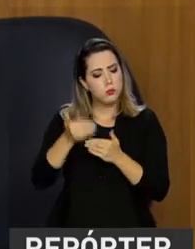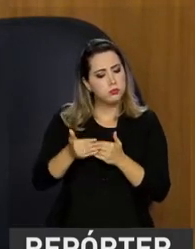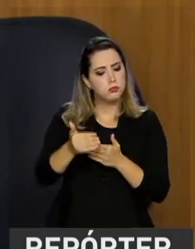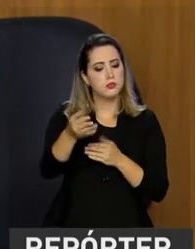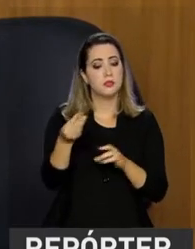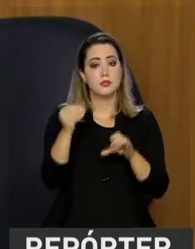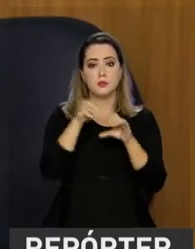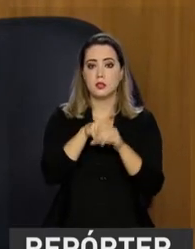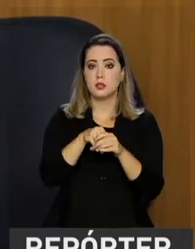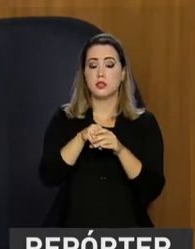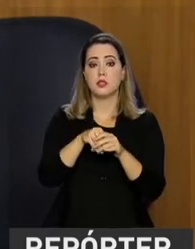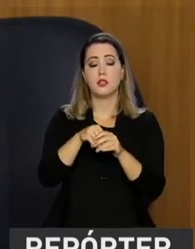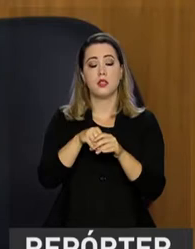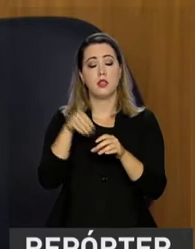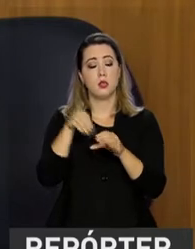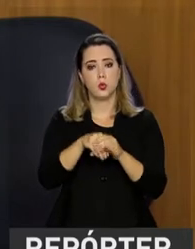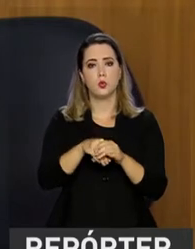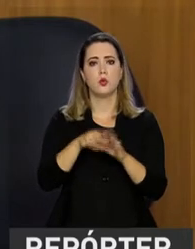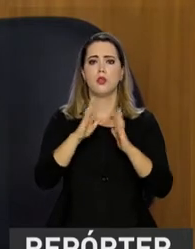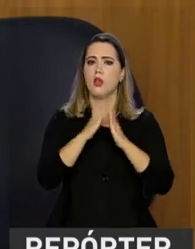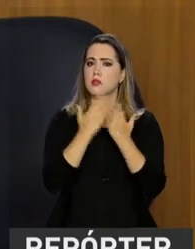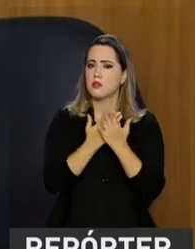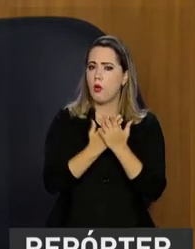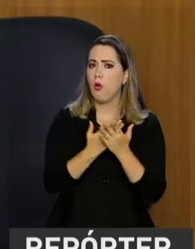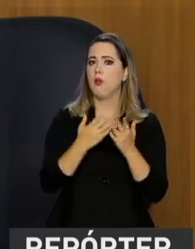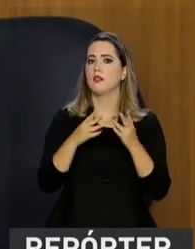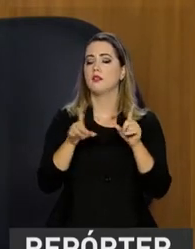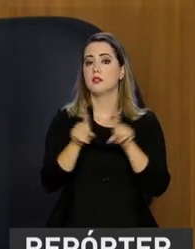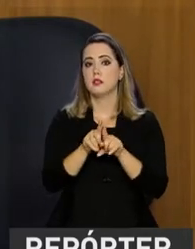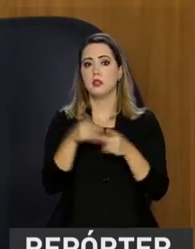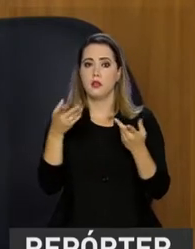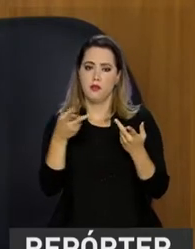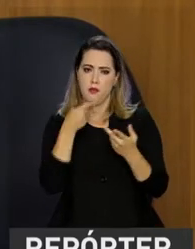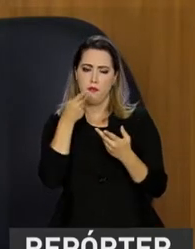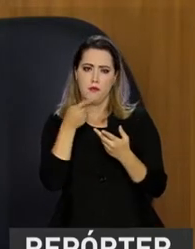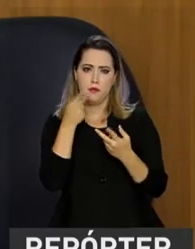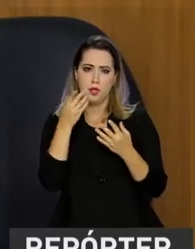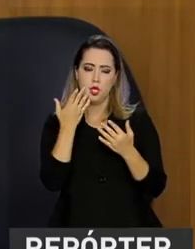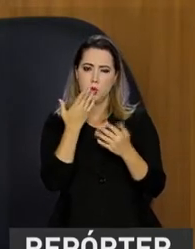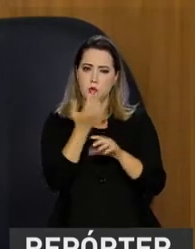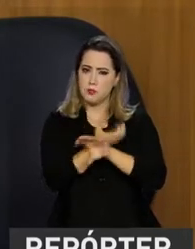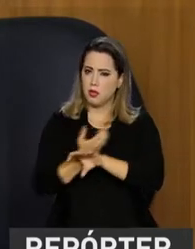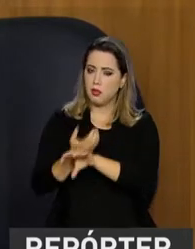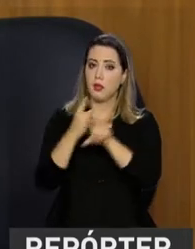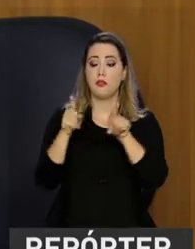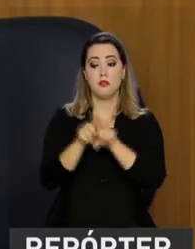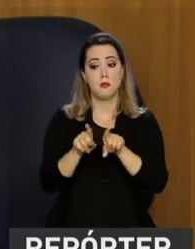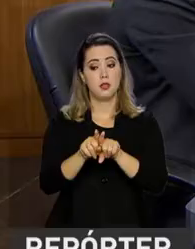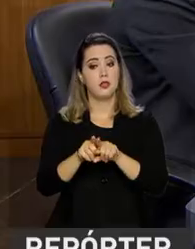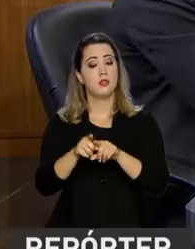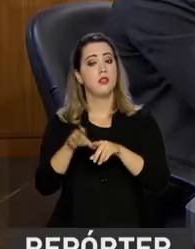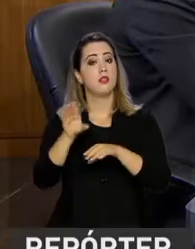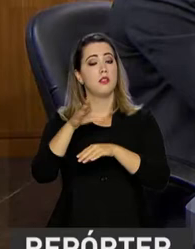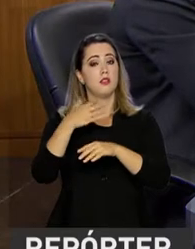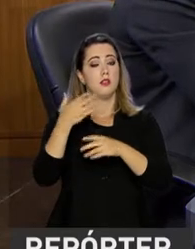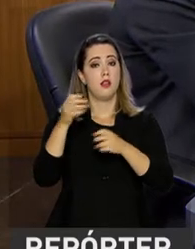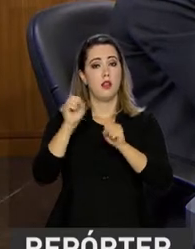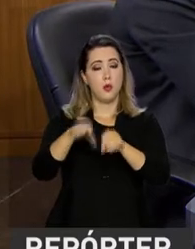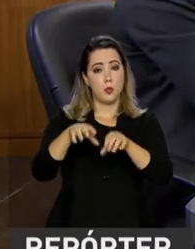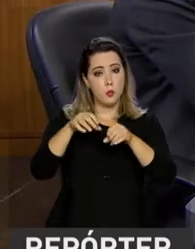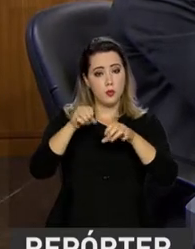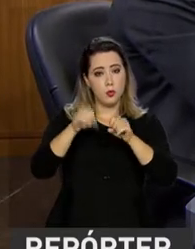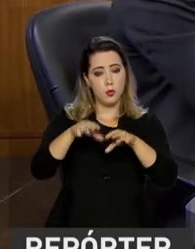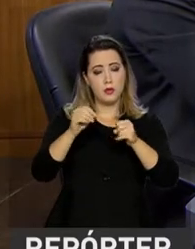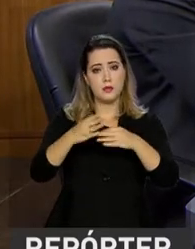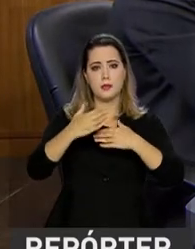dentro da sala de aula ele e do ponto de vista teórico ele terá também aulas práticas e vivências